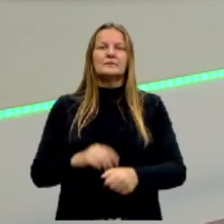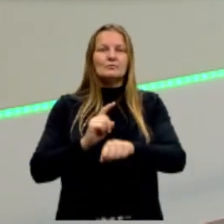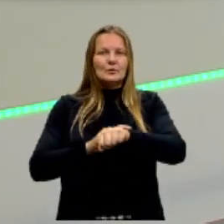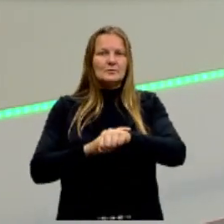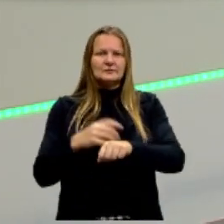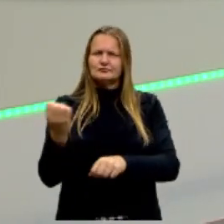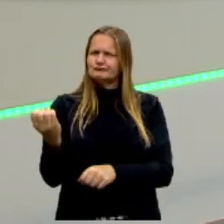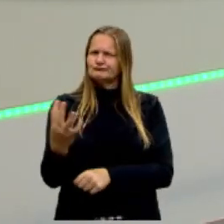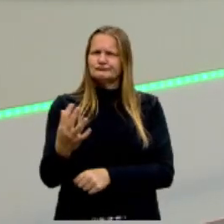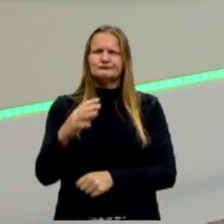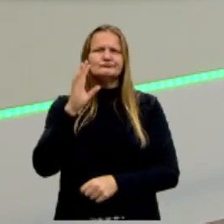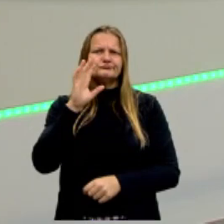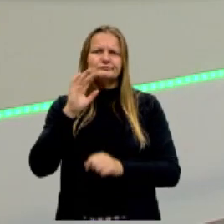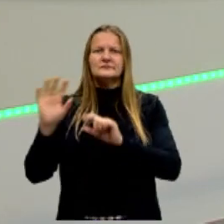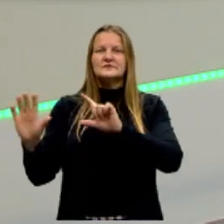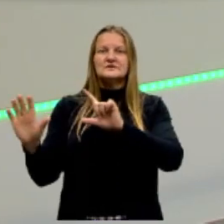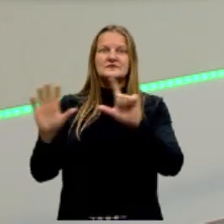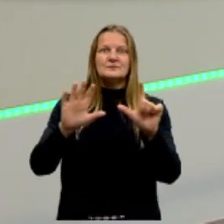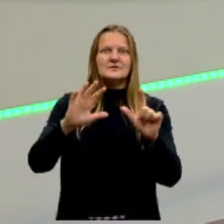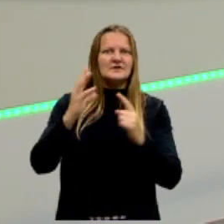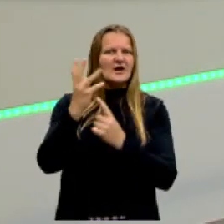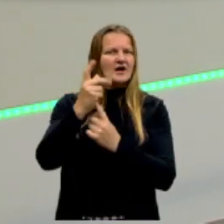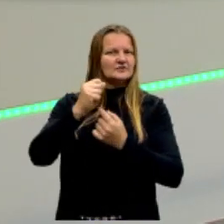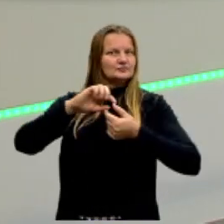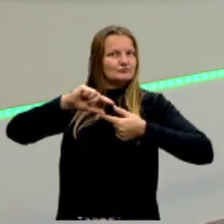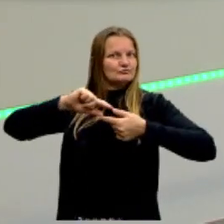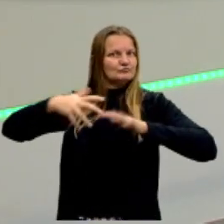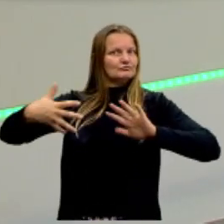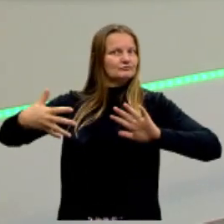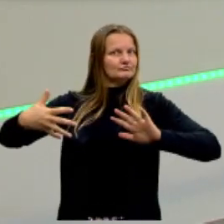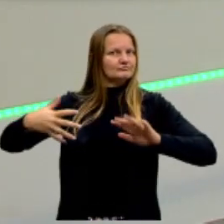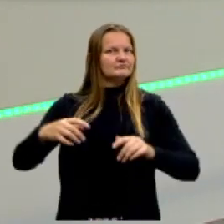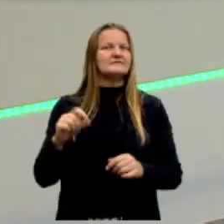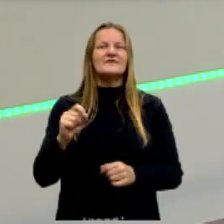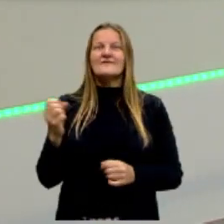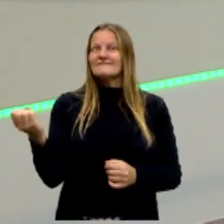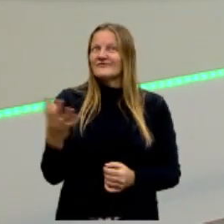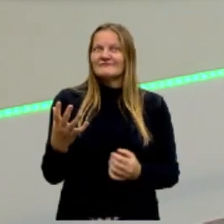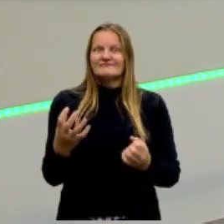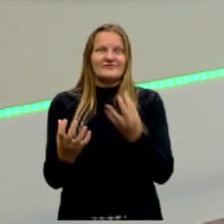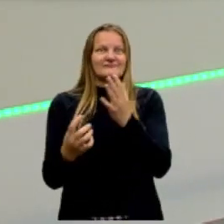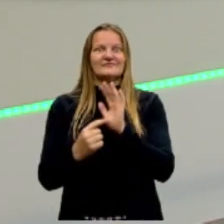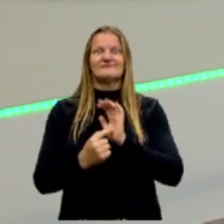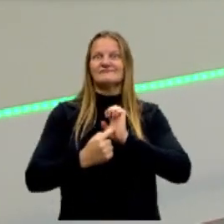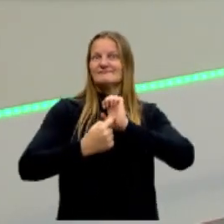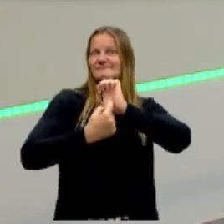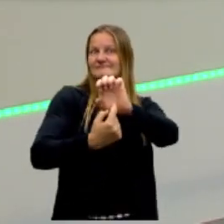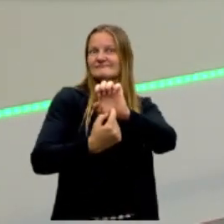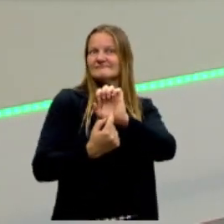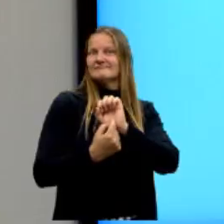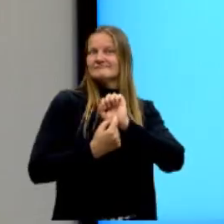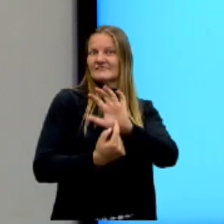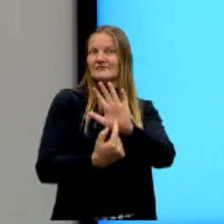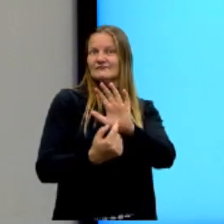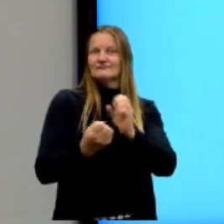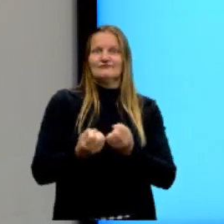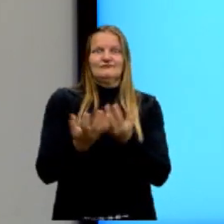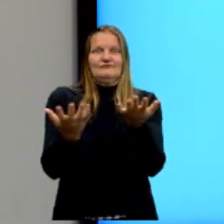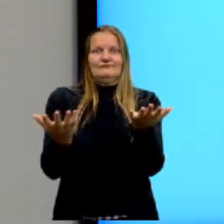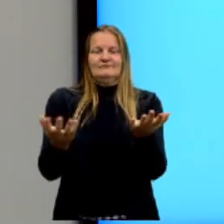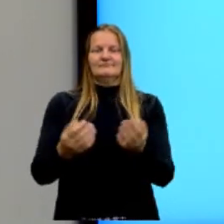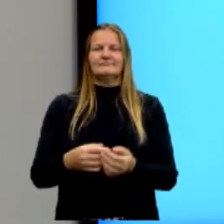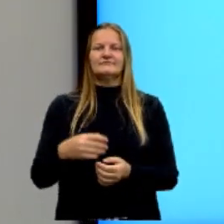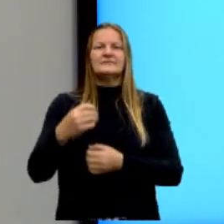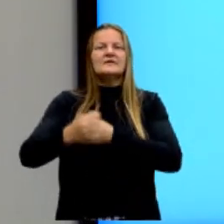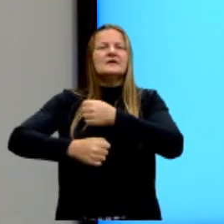bem propício para que a semana da arte moderna né viesse à tona um ano